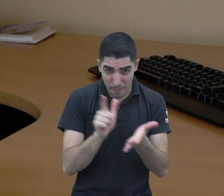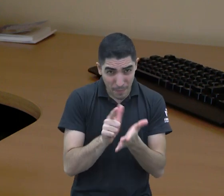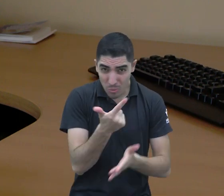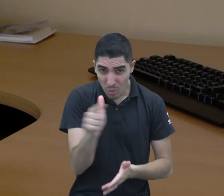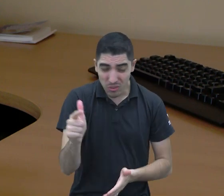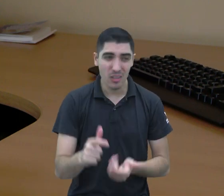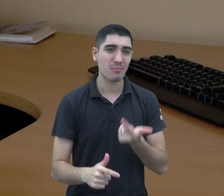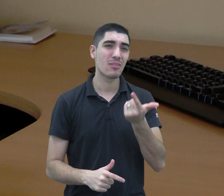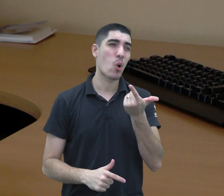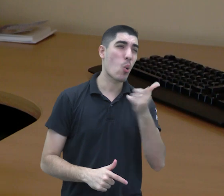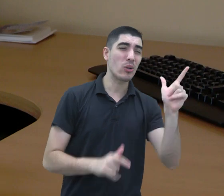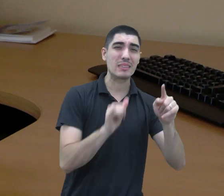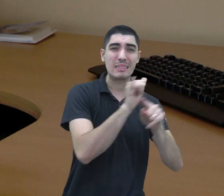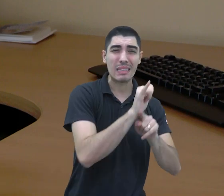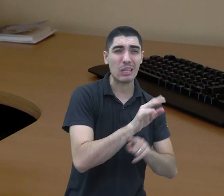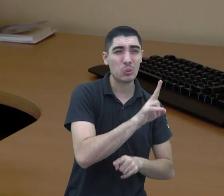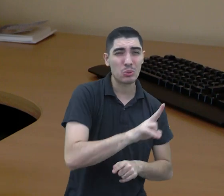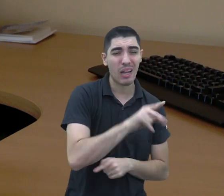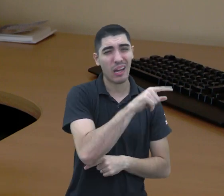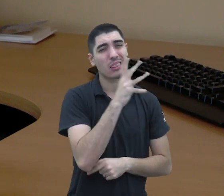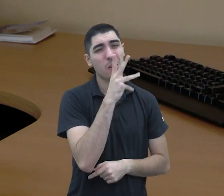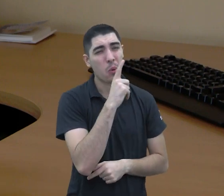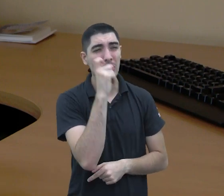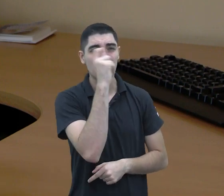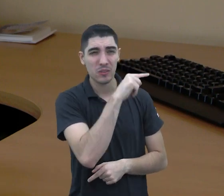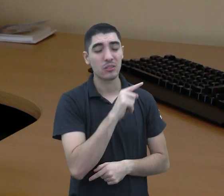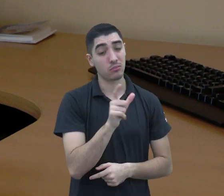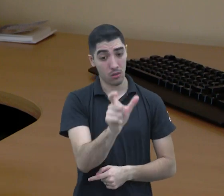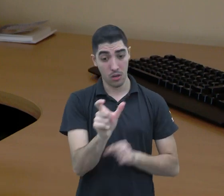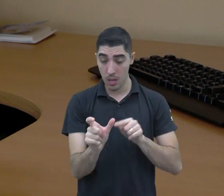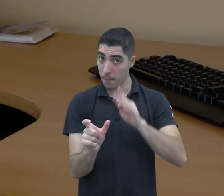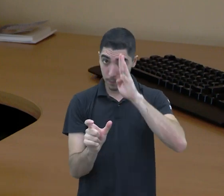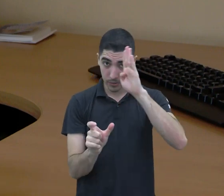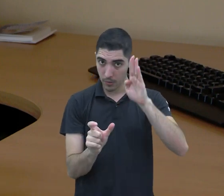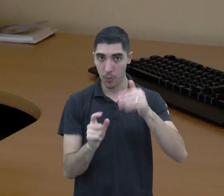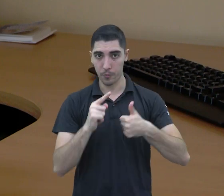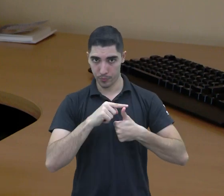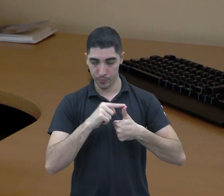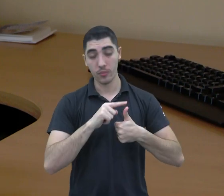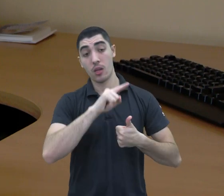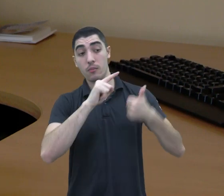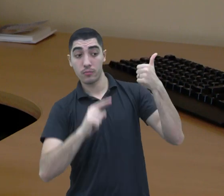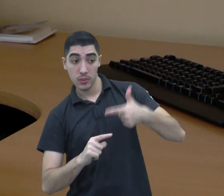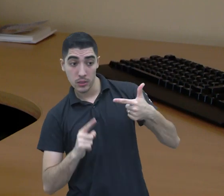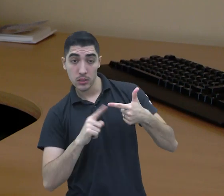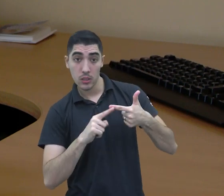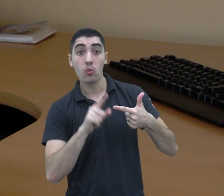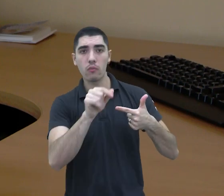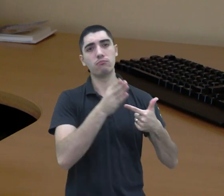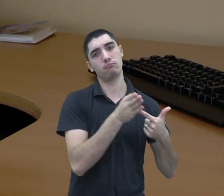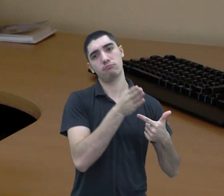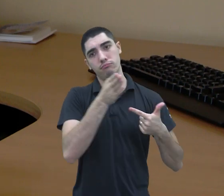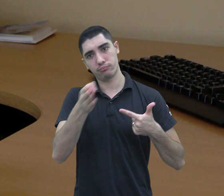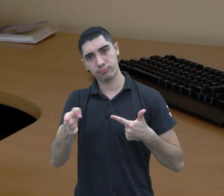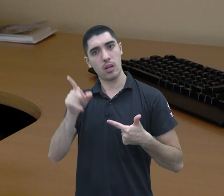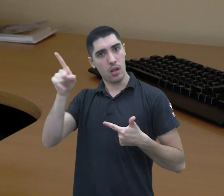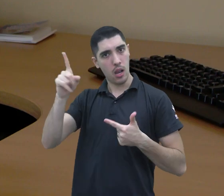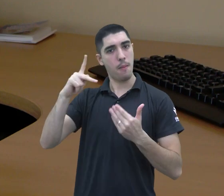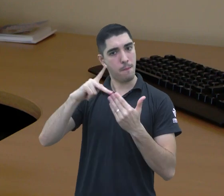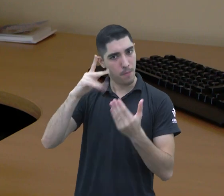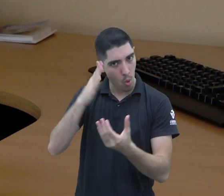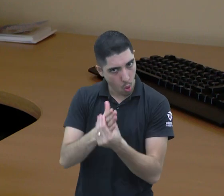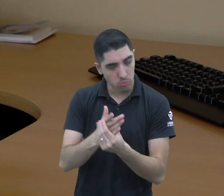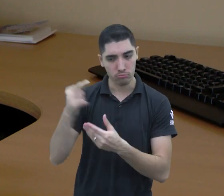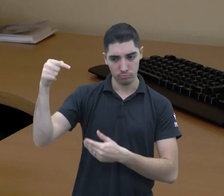é muito mais complicado, mas enfim, a nota fiscal é a primeira coisa que você tem que ter. A segunda coisa que você tem que fazer é se dirigir ao